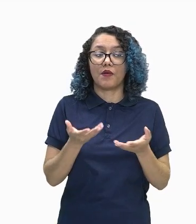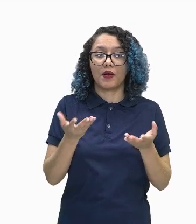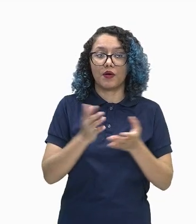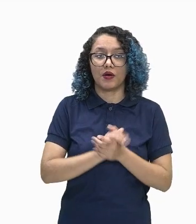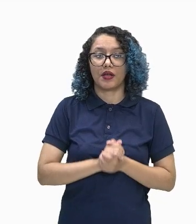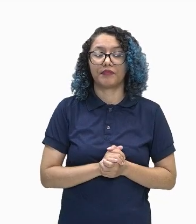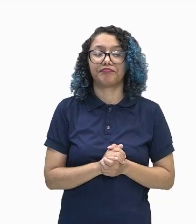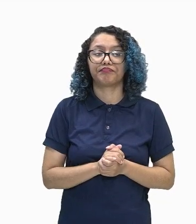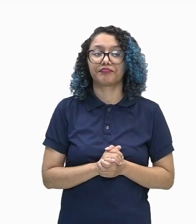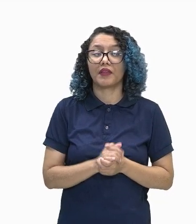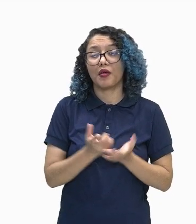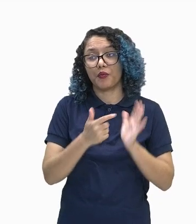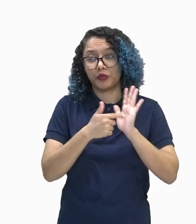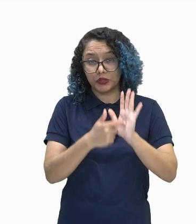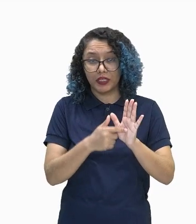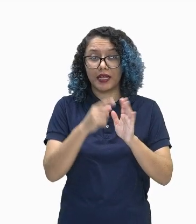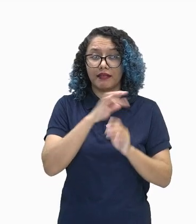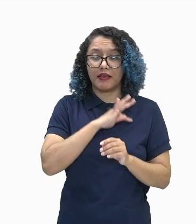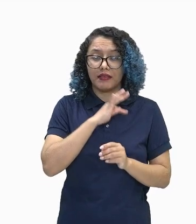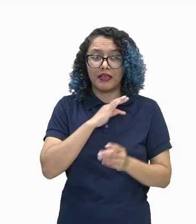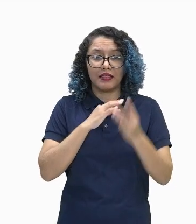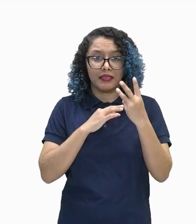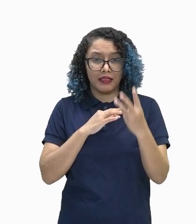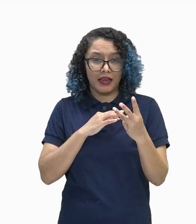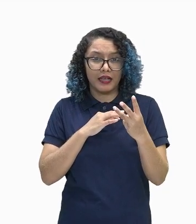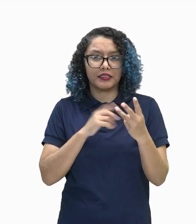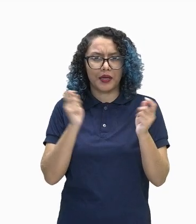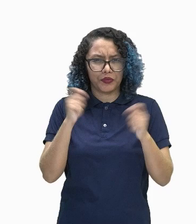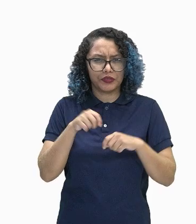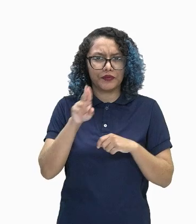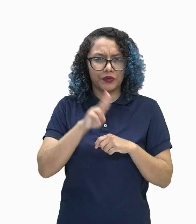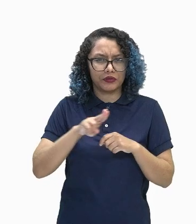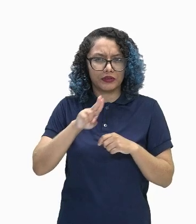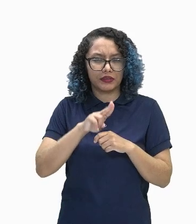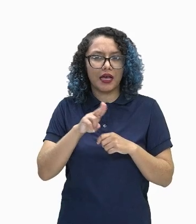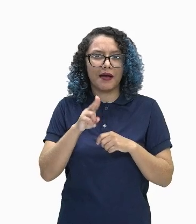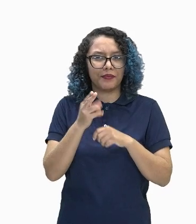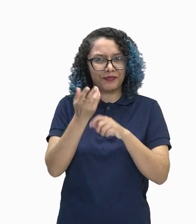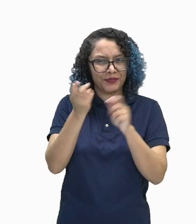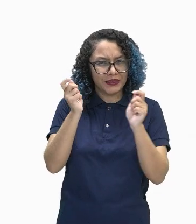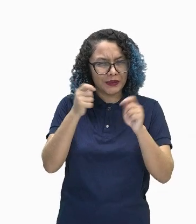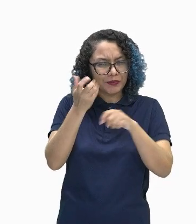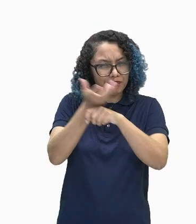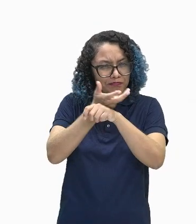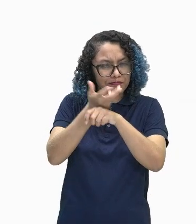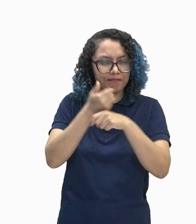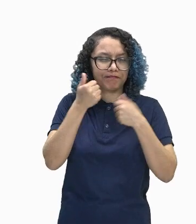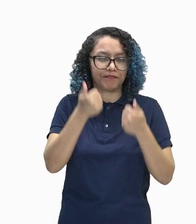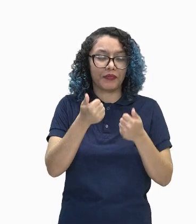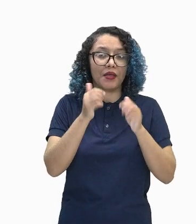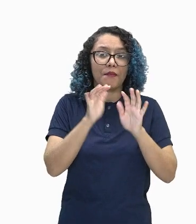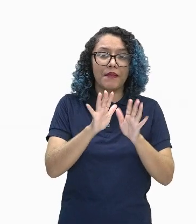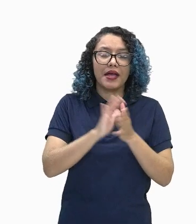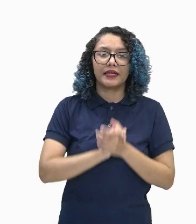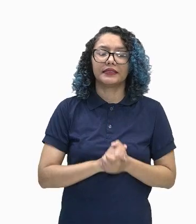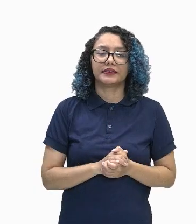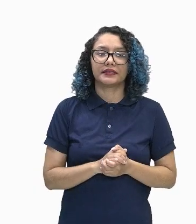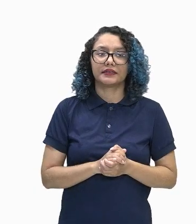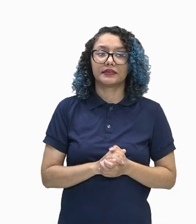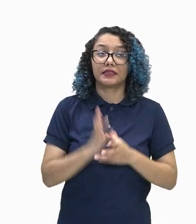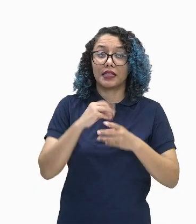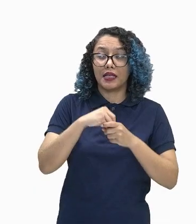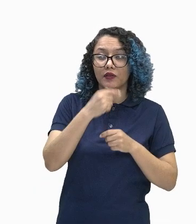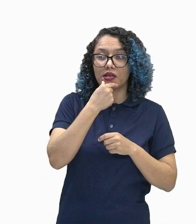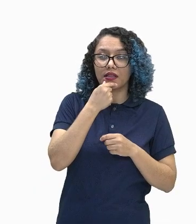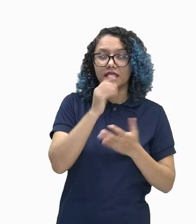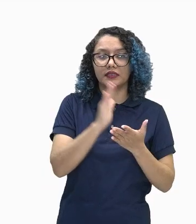ser usadas na nossa linguagem persuasiva. E como nós estamos tratando disso em inglês, algumas expressões